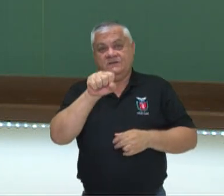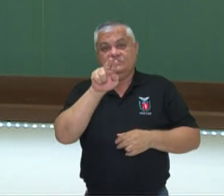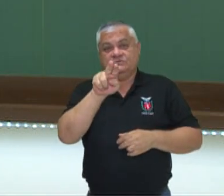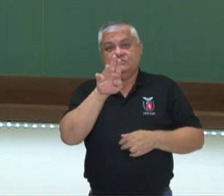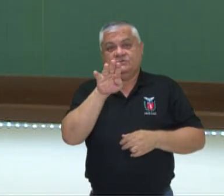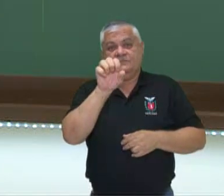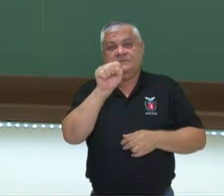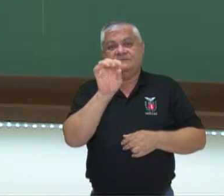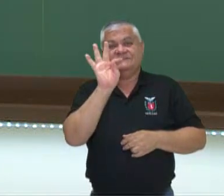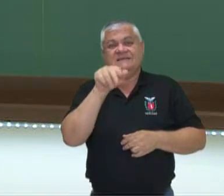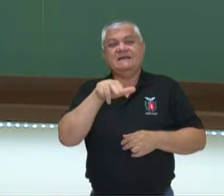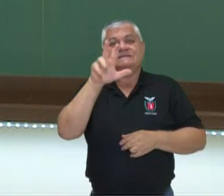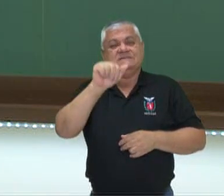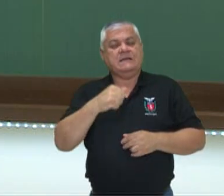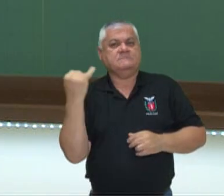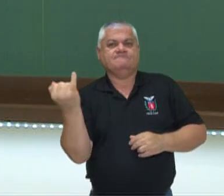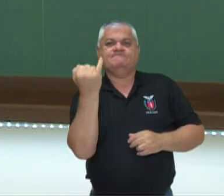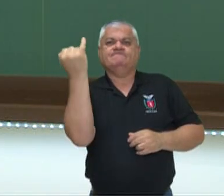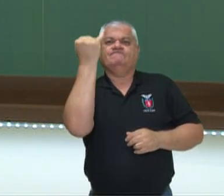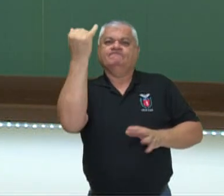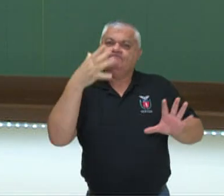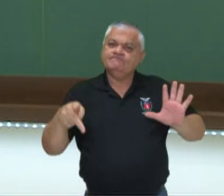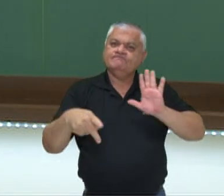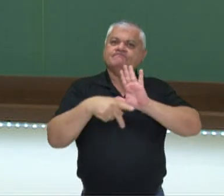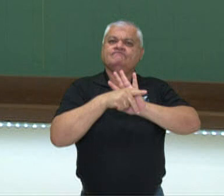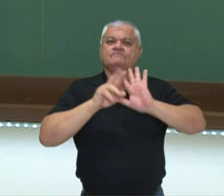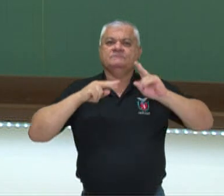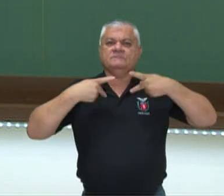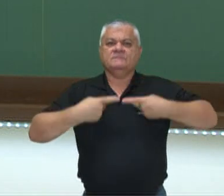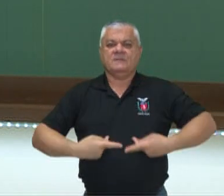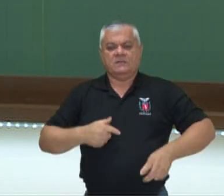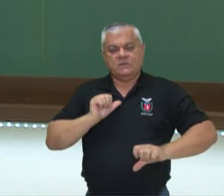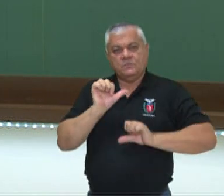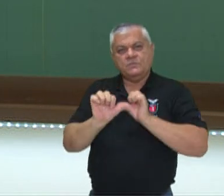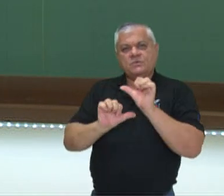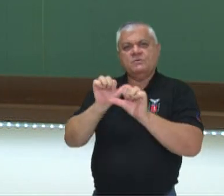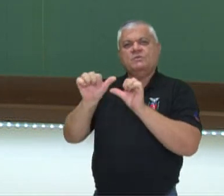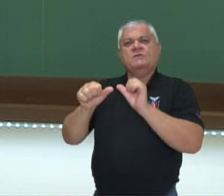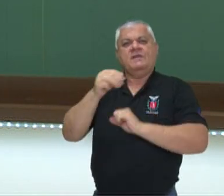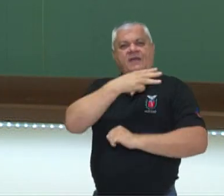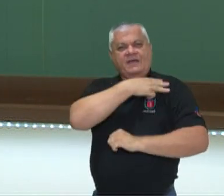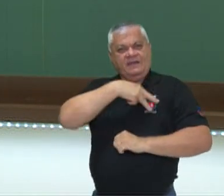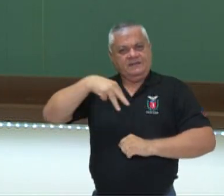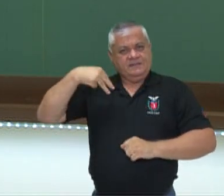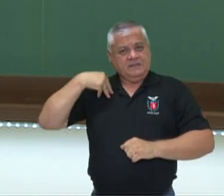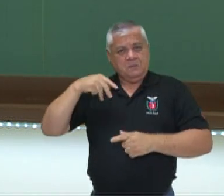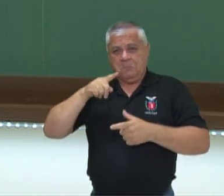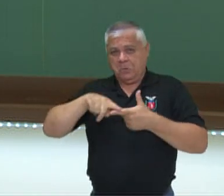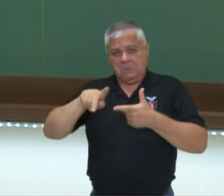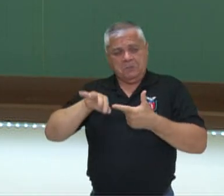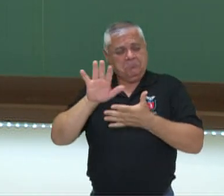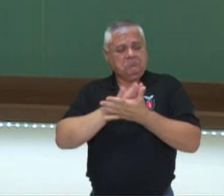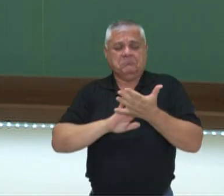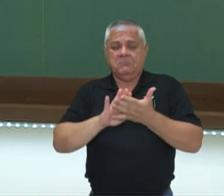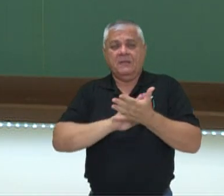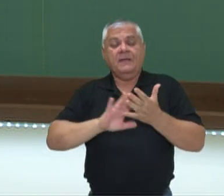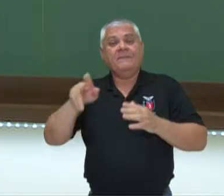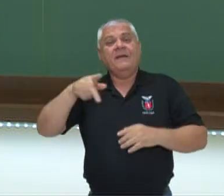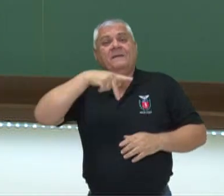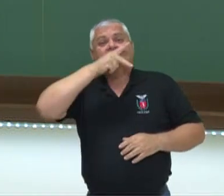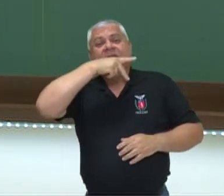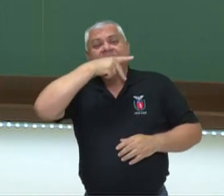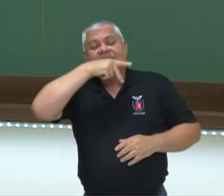esses atributos essenciais. Então, a transformação para o Aristóteles não é um problema. Já para o Platão, sim.